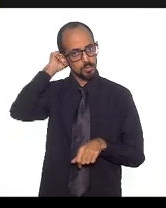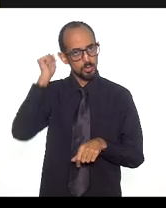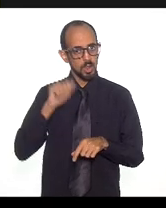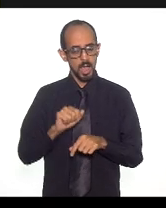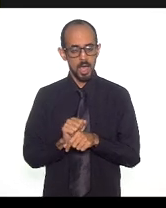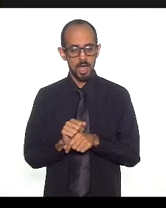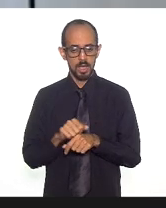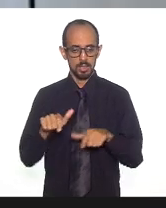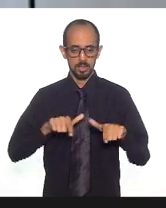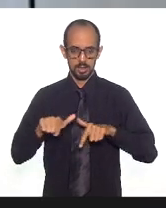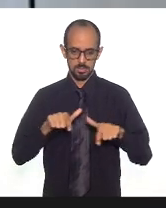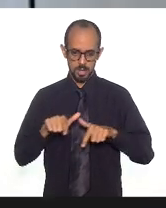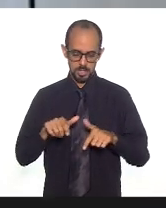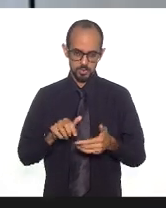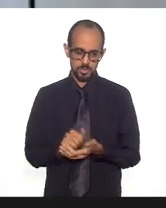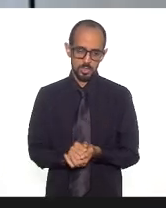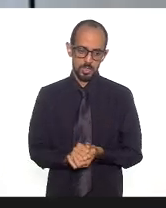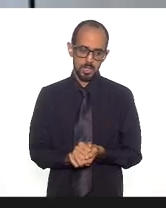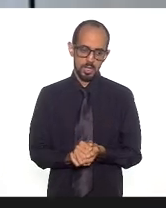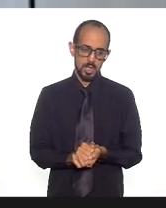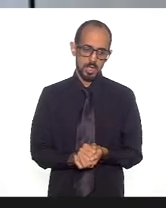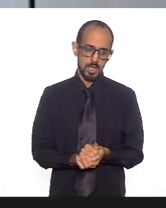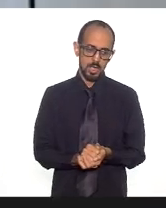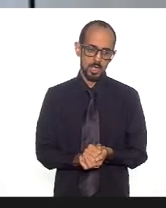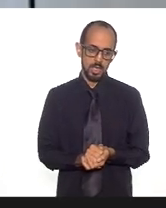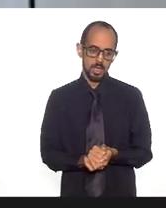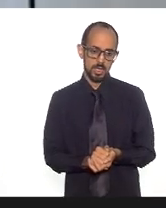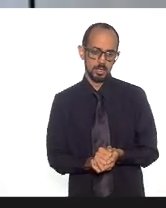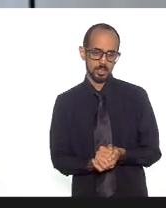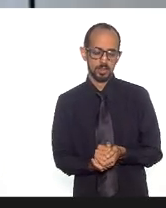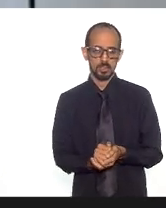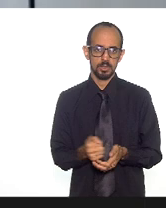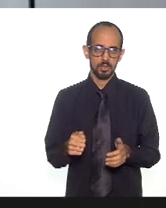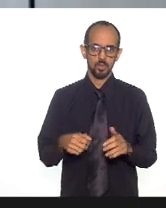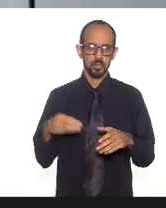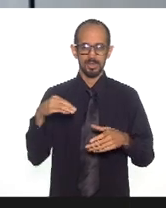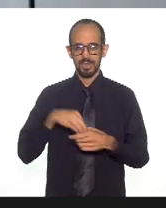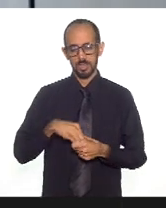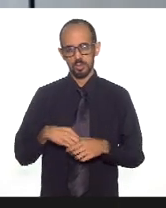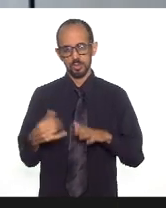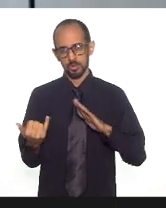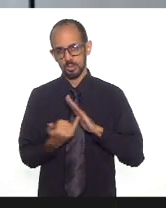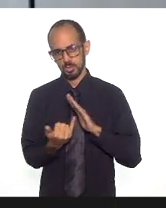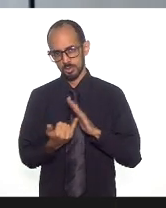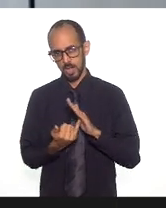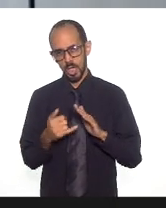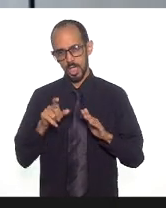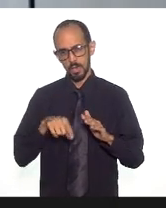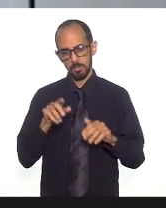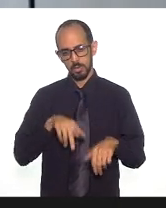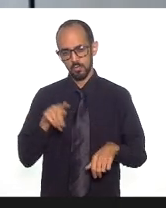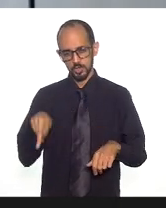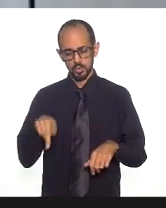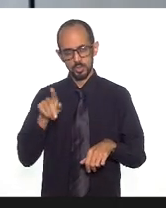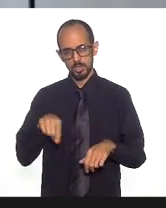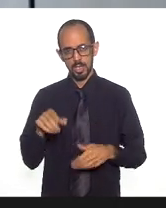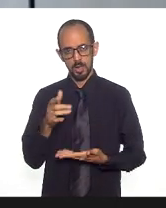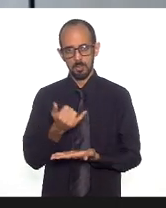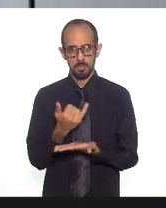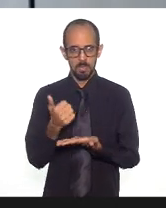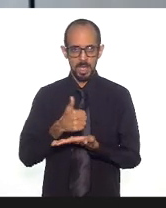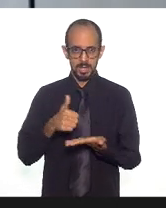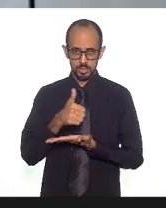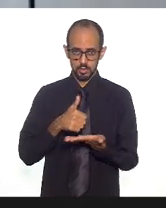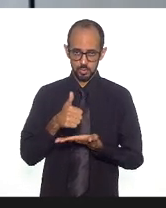sentido, a valorização dos técnicos que compõem essa instituição, os professores, é essencial, e nós também manifestamos